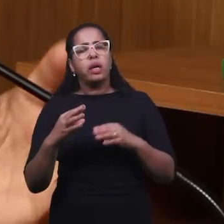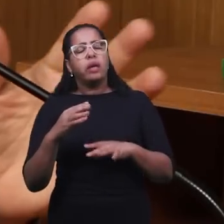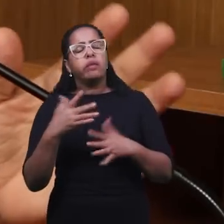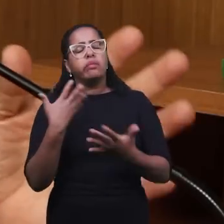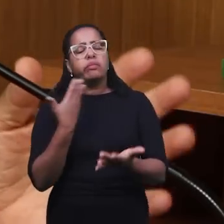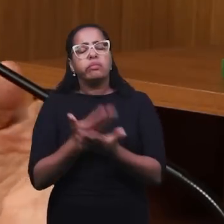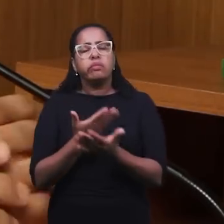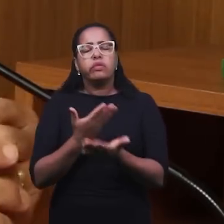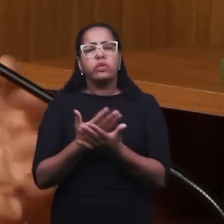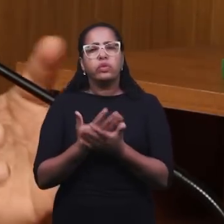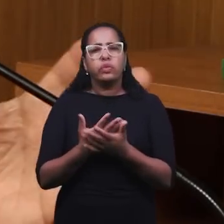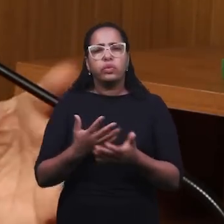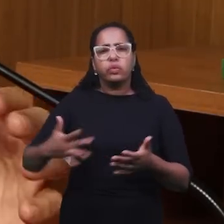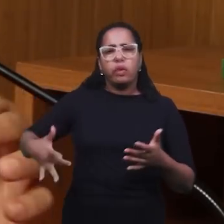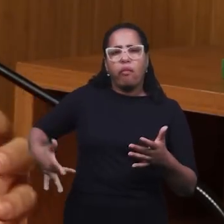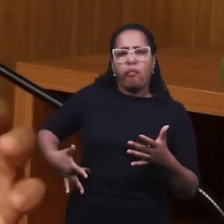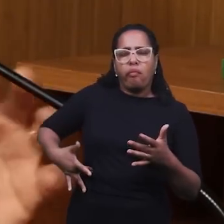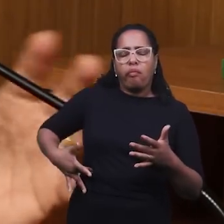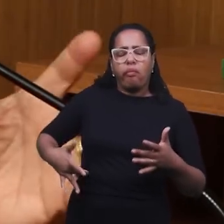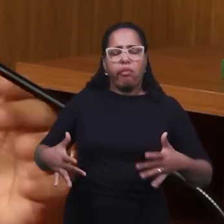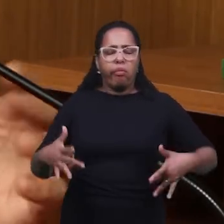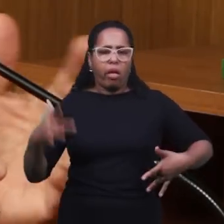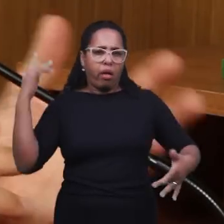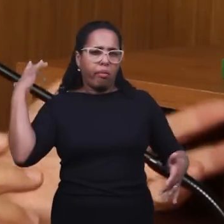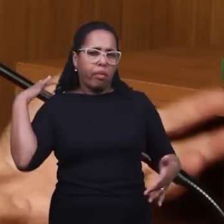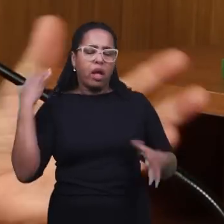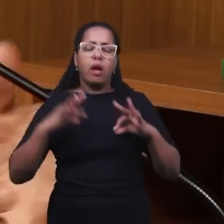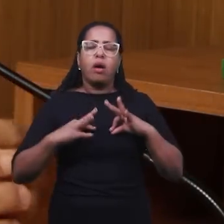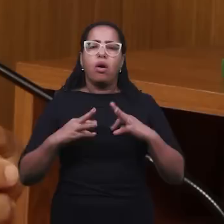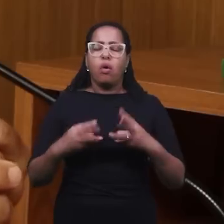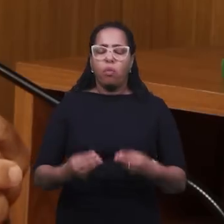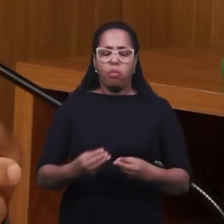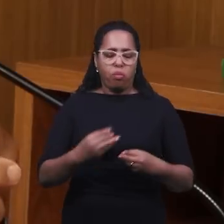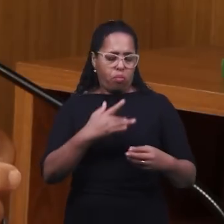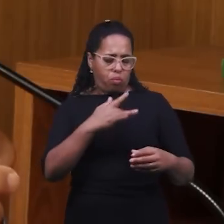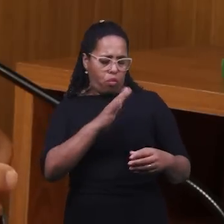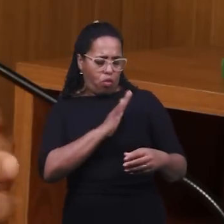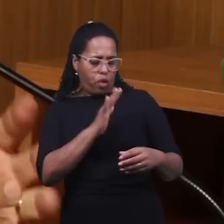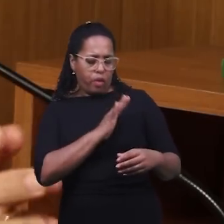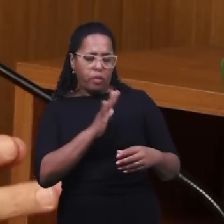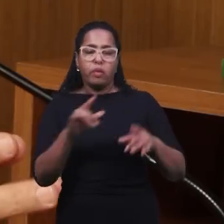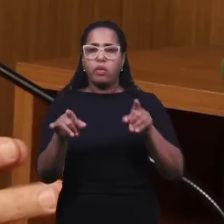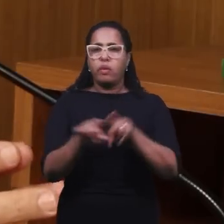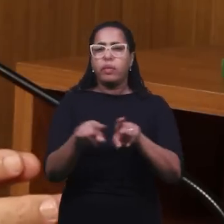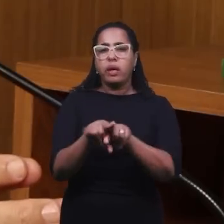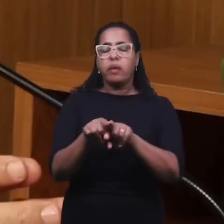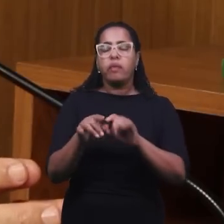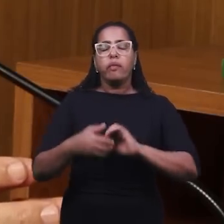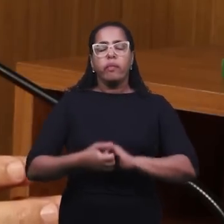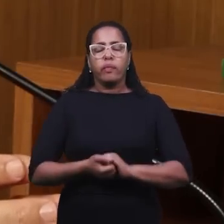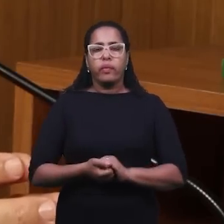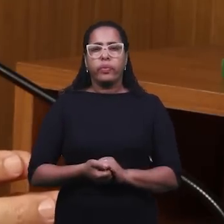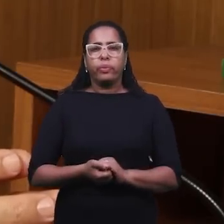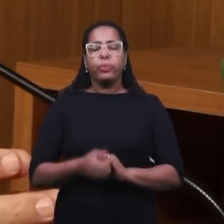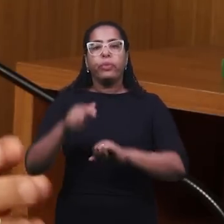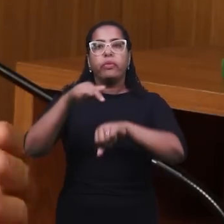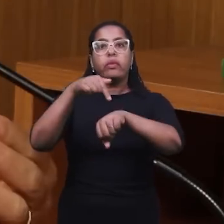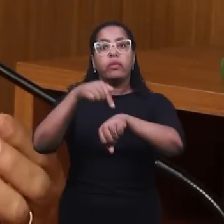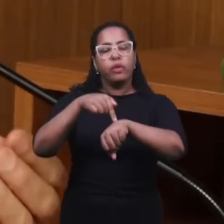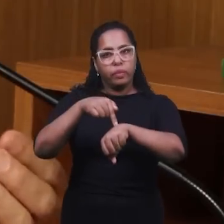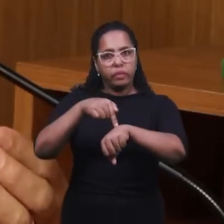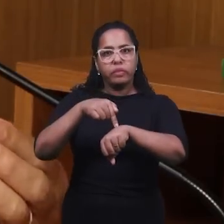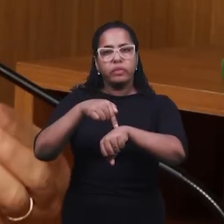você estuda o comportamento de alguma coisa, de um órgão, a fisiologia de um órgão, então,